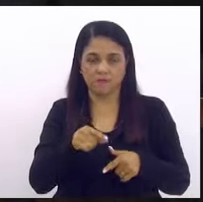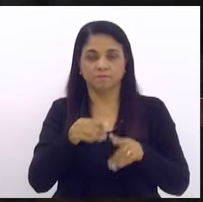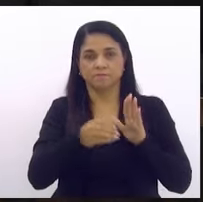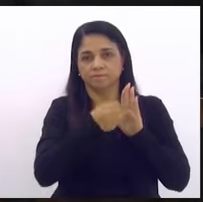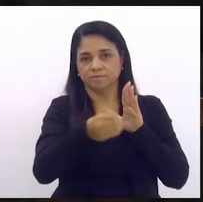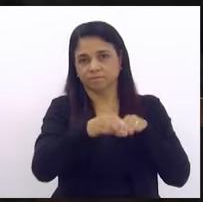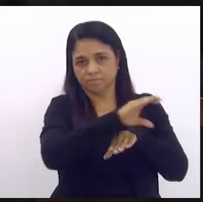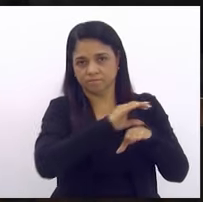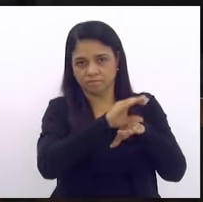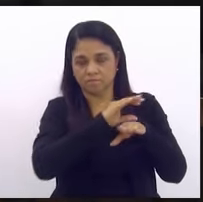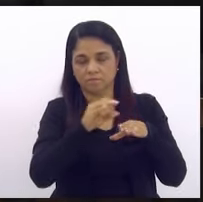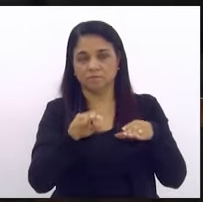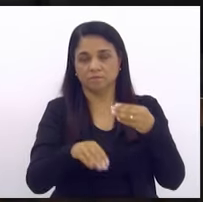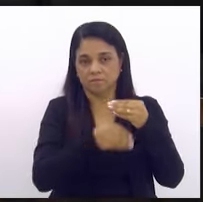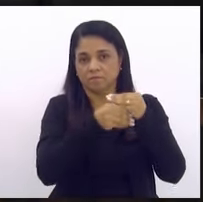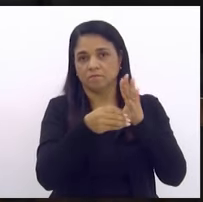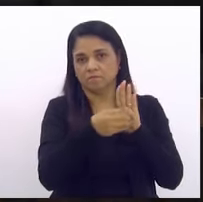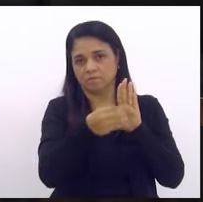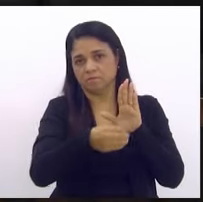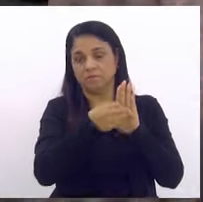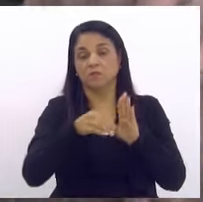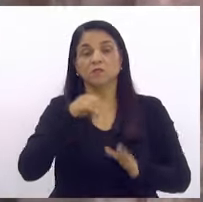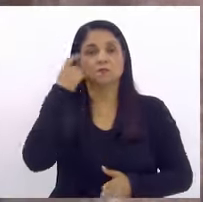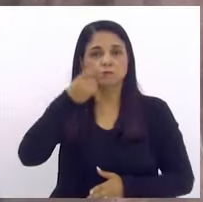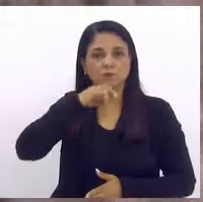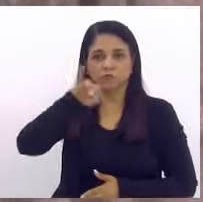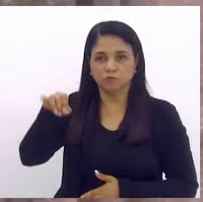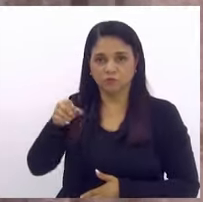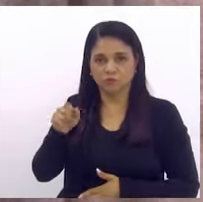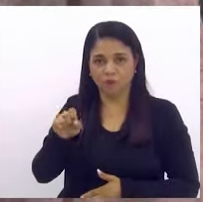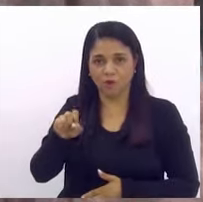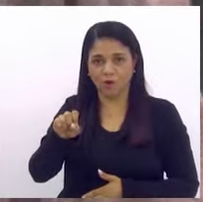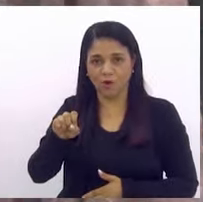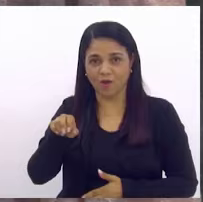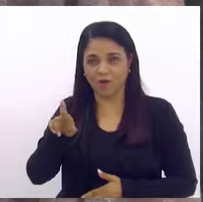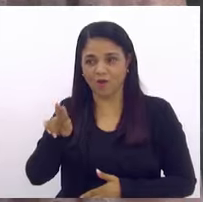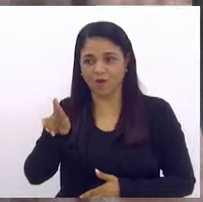Comissão de Emendas Constitucionais e Vetos, Jorge Felipe Neto. Derrubado o veto, presidente.